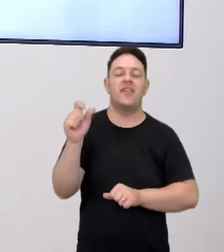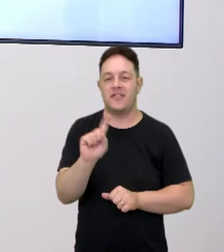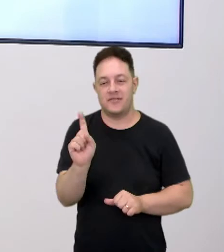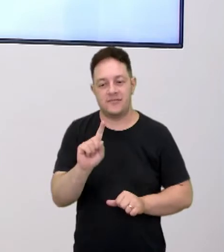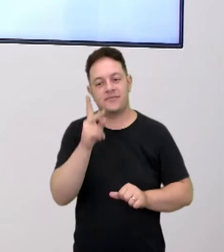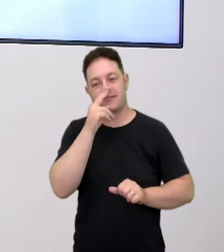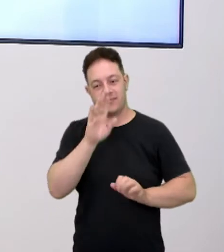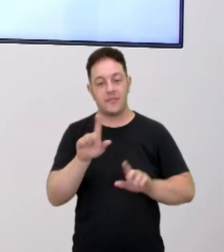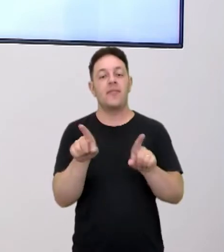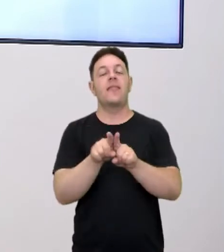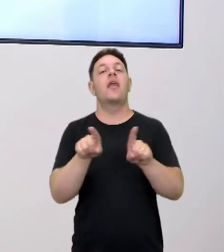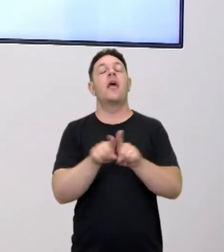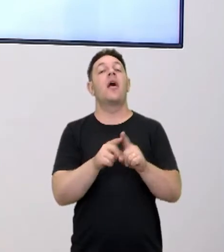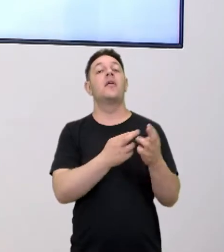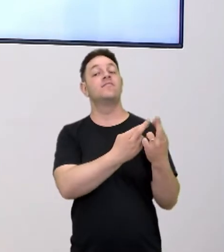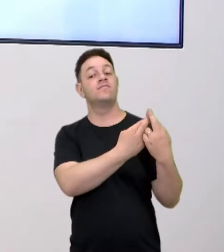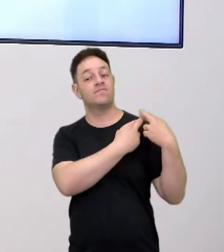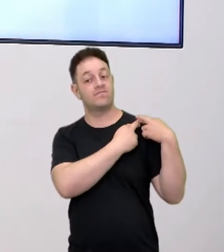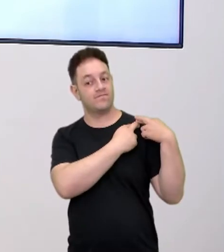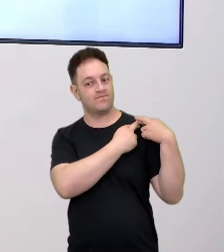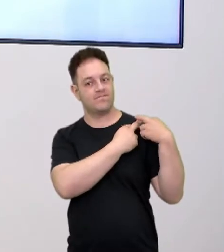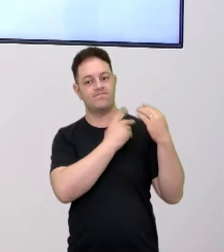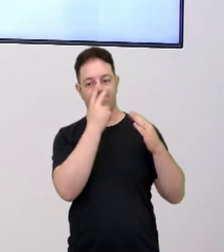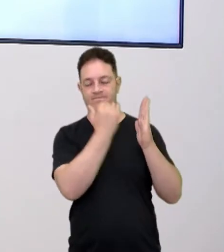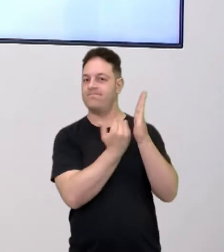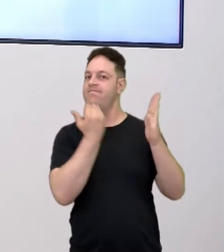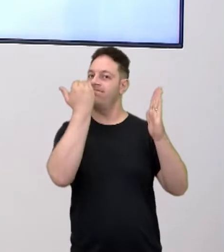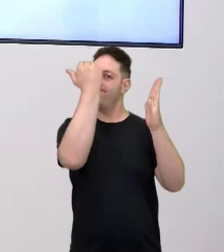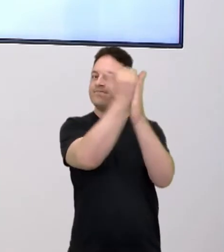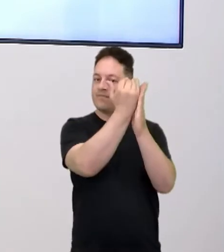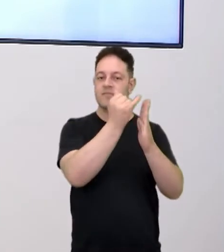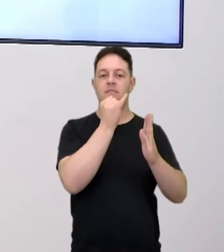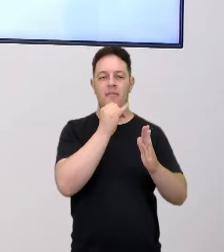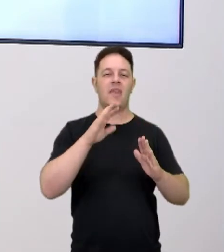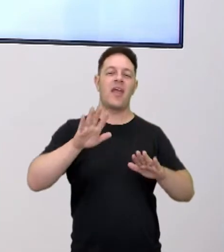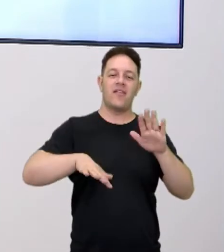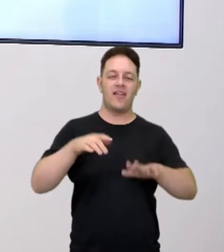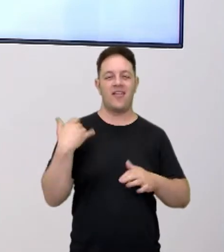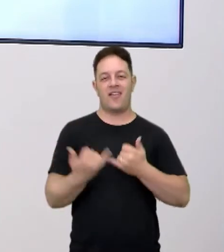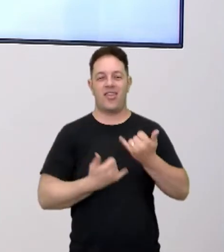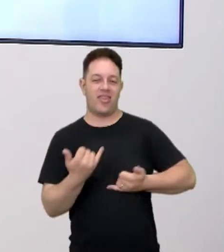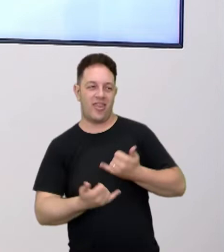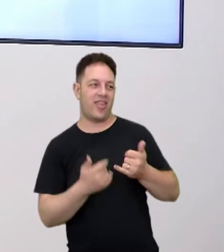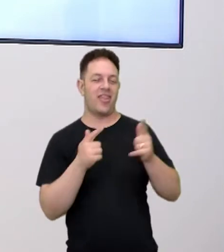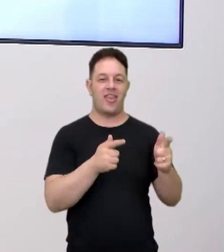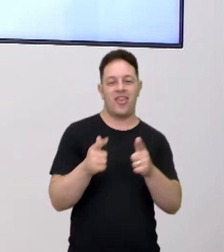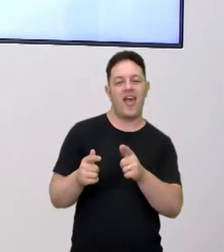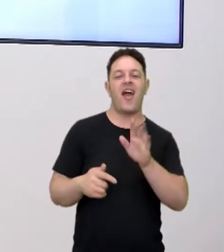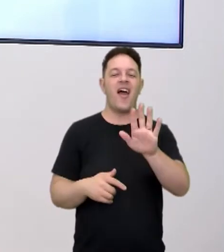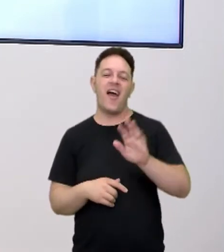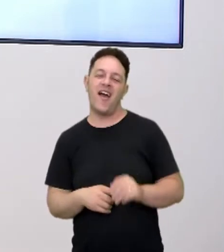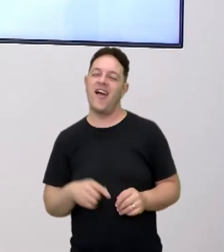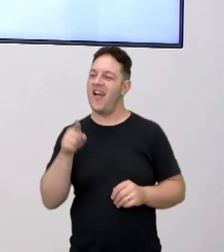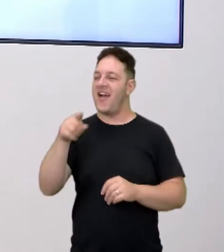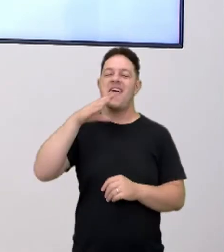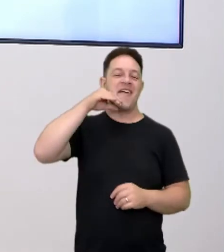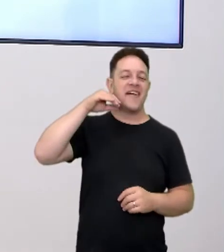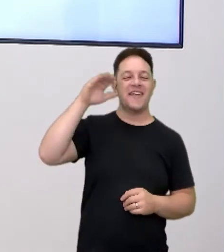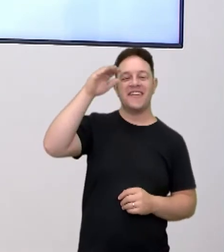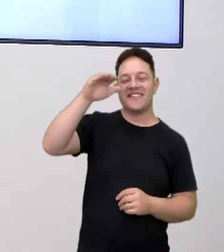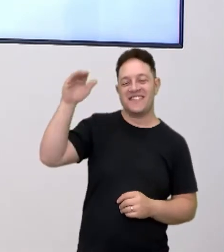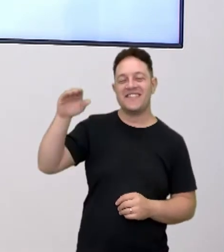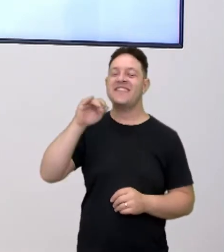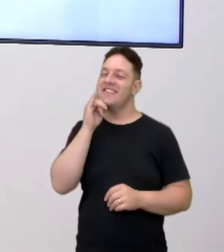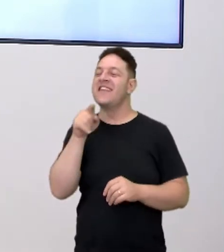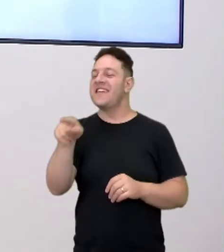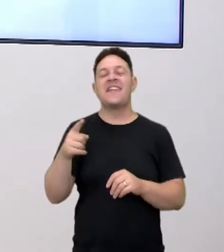Existe um aumento da nossa responsabilidade social, então, quando a gente fica zoando, né? Que o pessoal falando, porque adulto só sabe fazer meme de boleto.